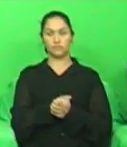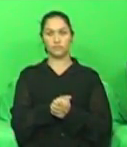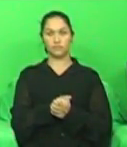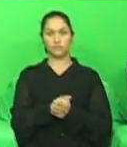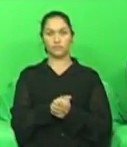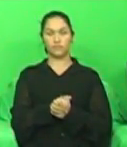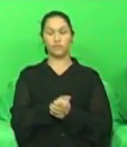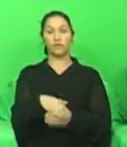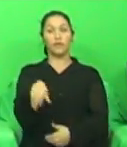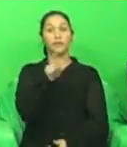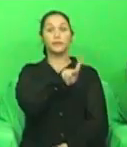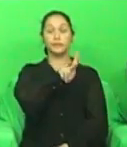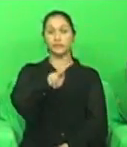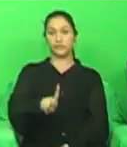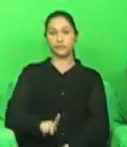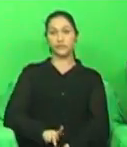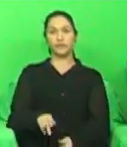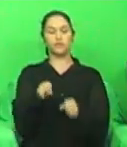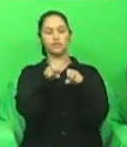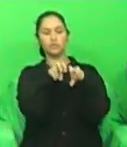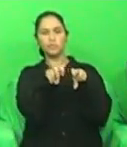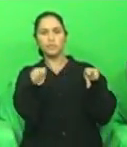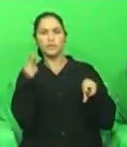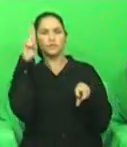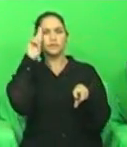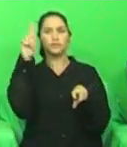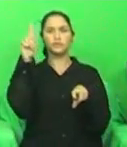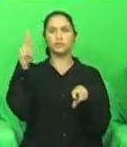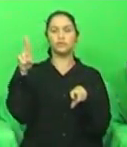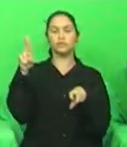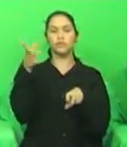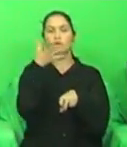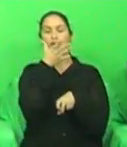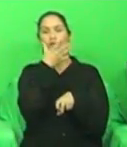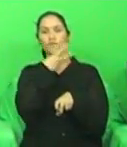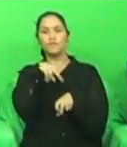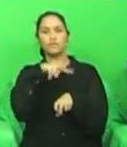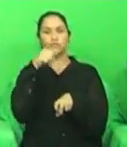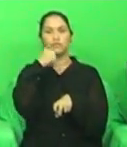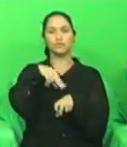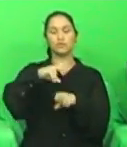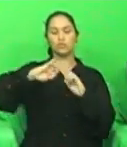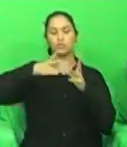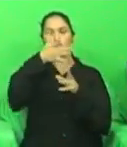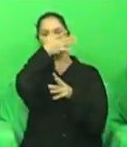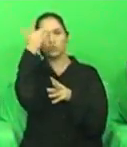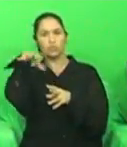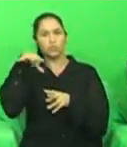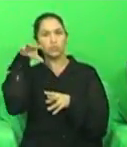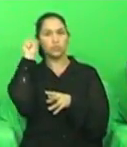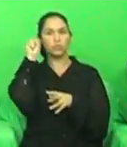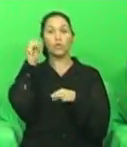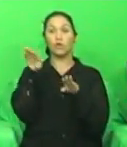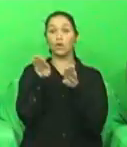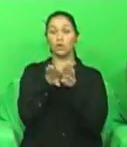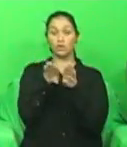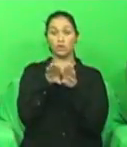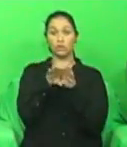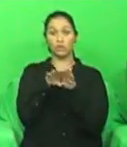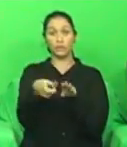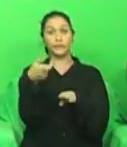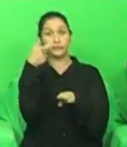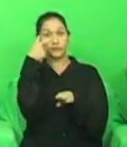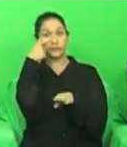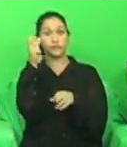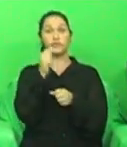seu presidente e demais membros da mesa vereador as vereadoras todos que nos ouvem todos que nos acompanham através das redes